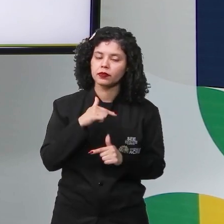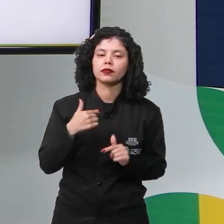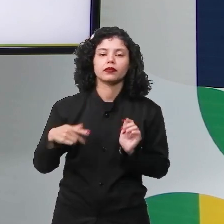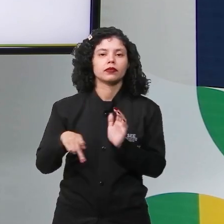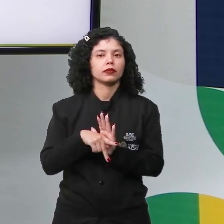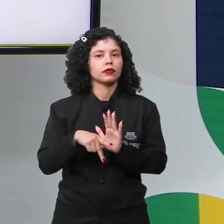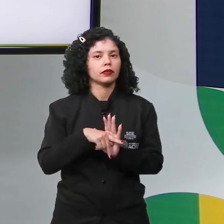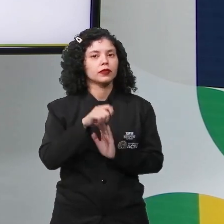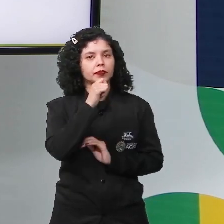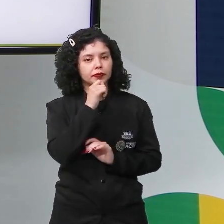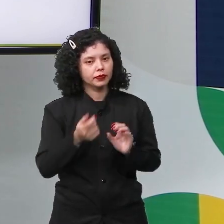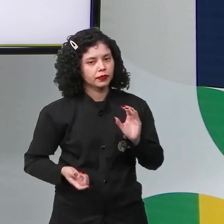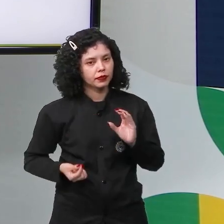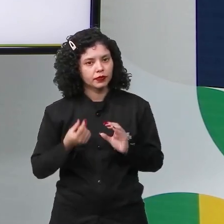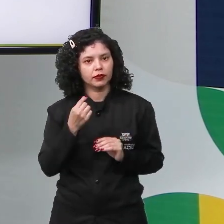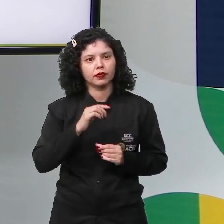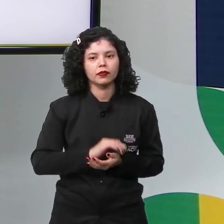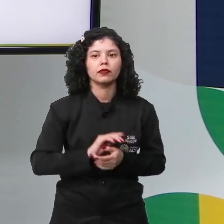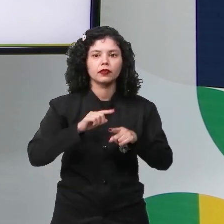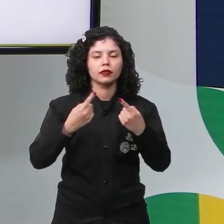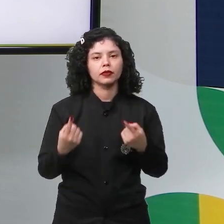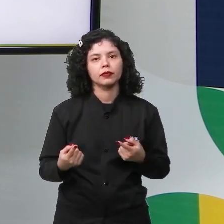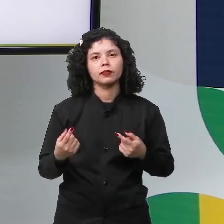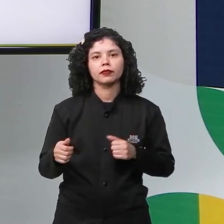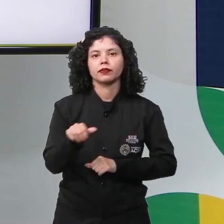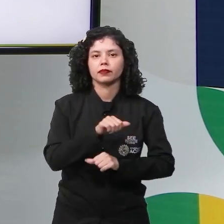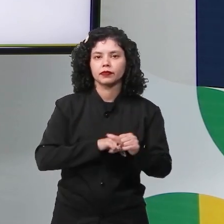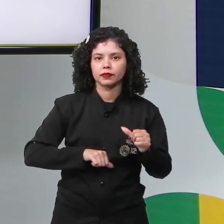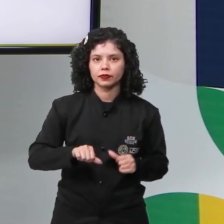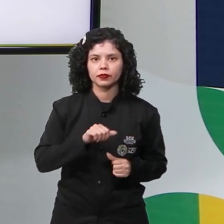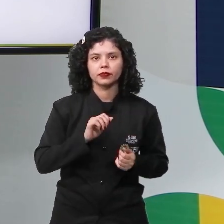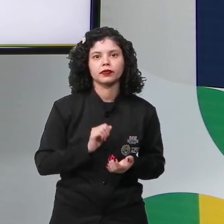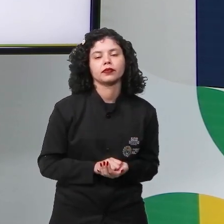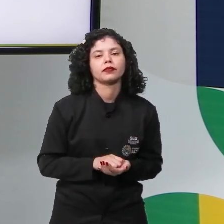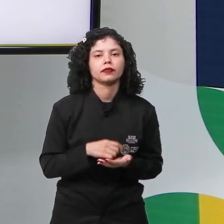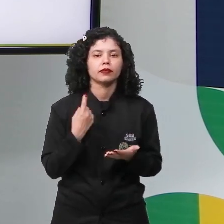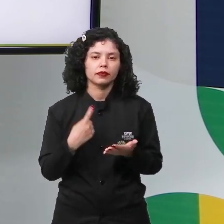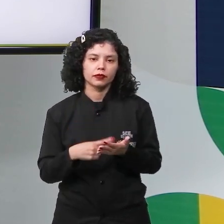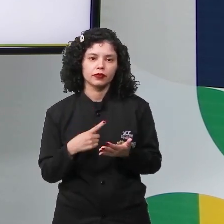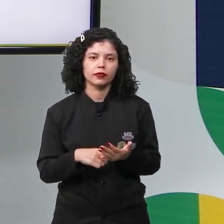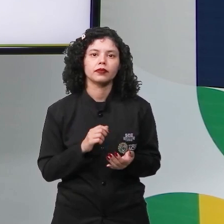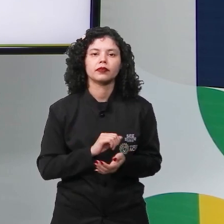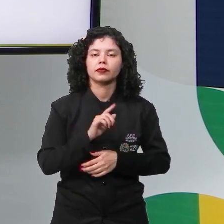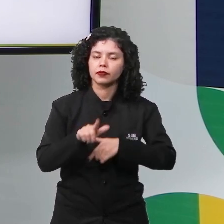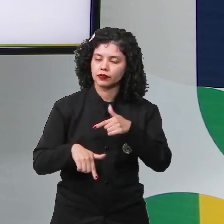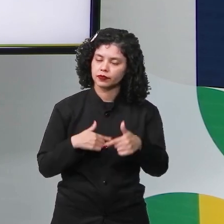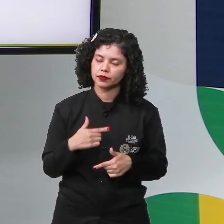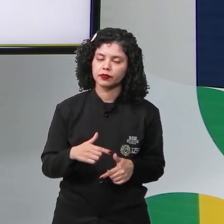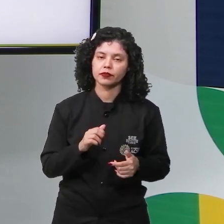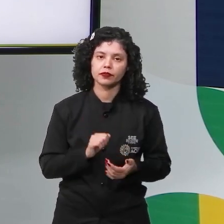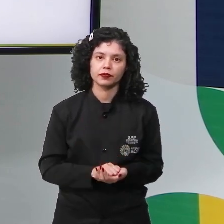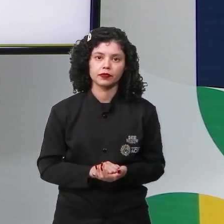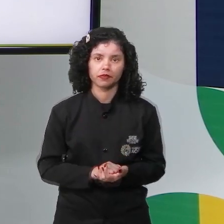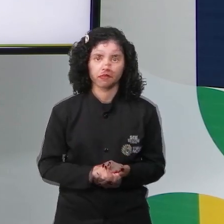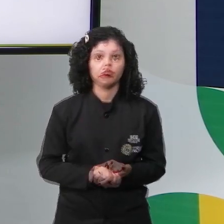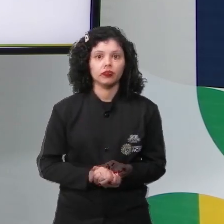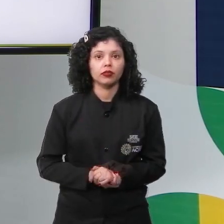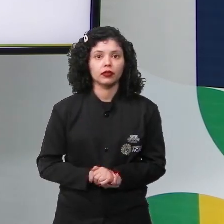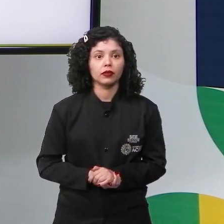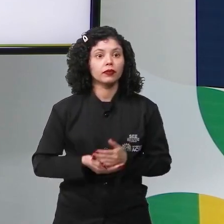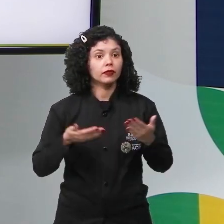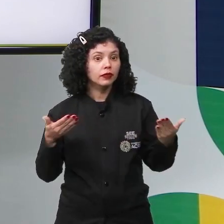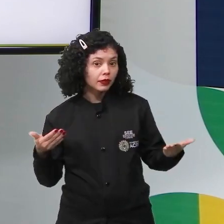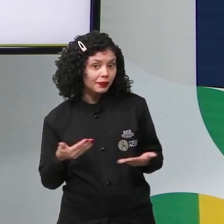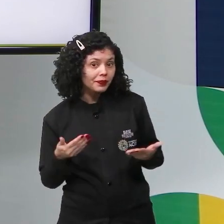dos interesses capitalistas, mas, ao contrário, condiciona o trabalhador a essa realidade.